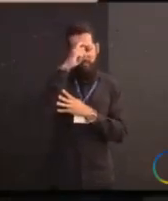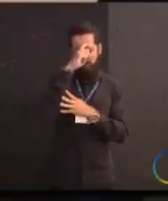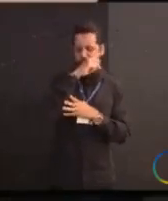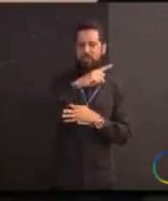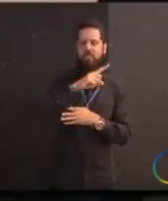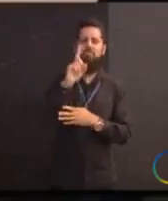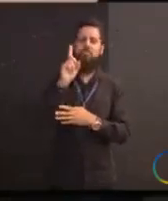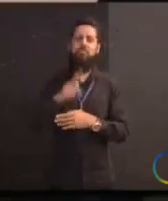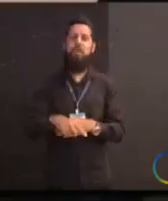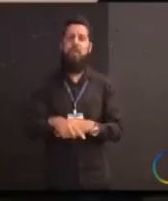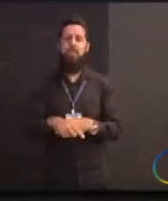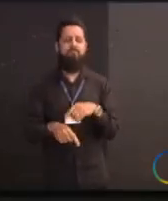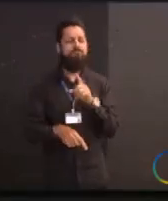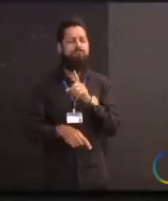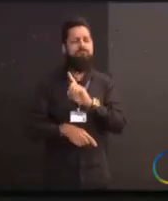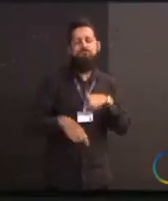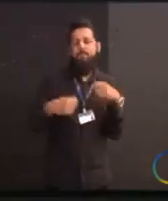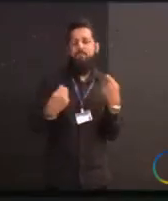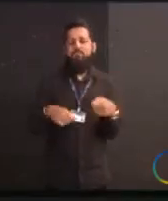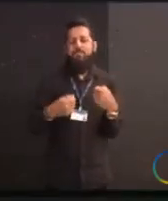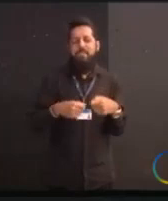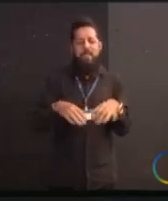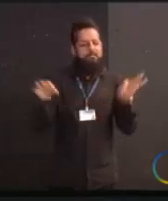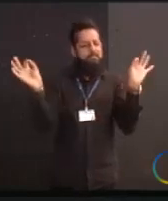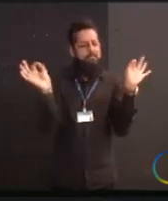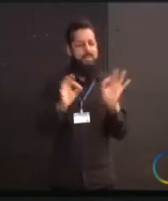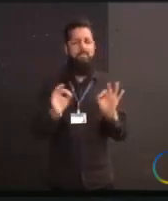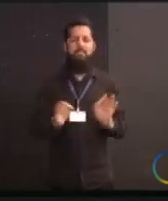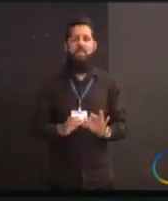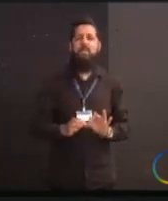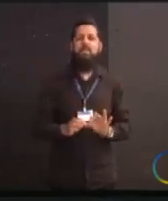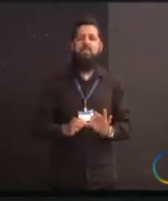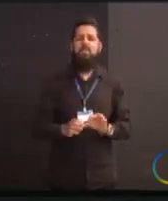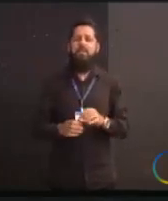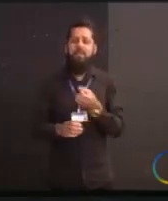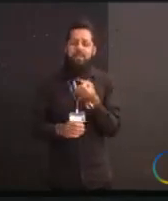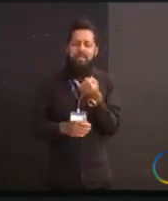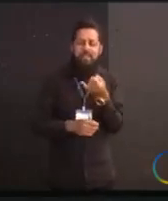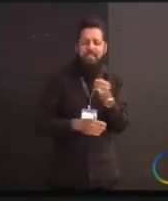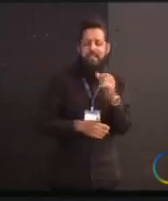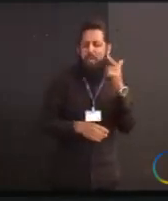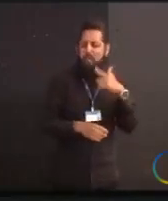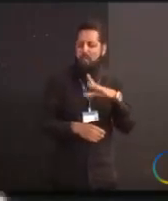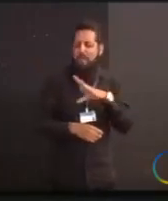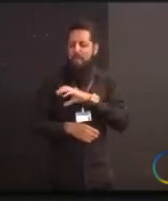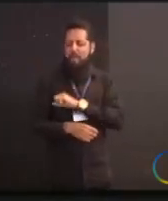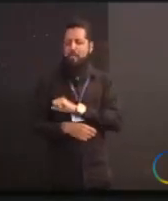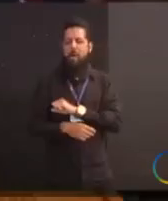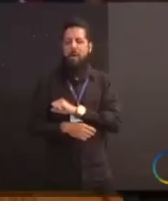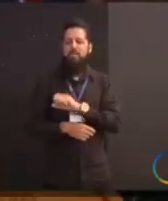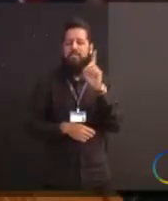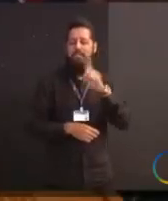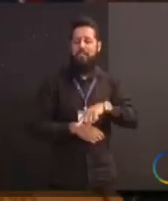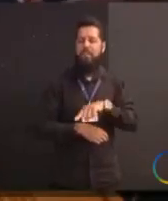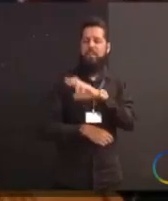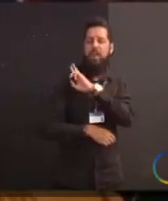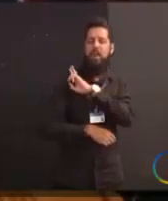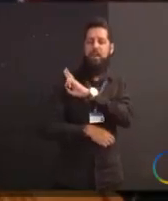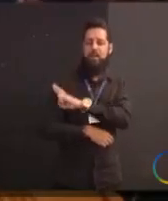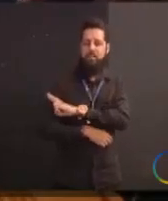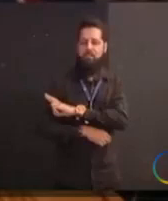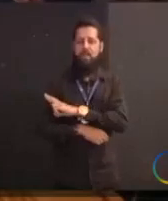ser perfeito. Se não der para ser amor, seja pelo menos respeito. Paz e alegria.